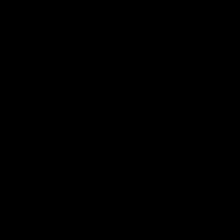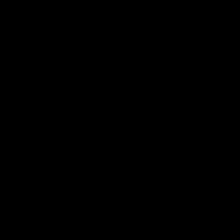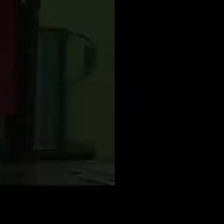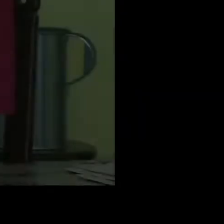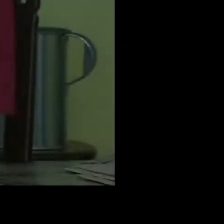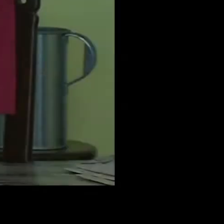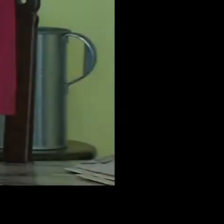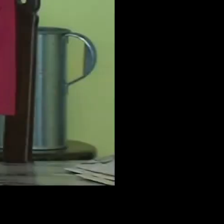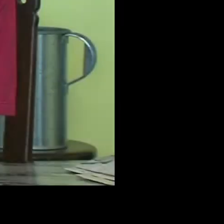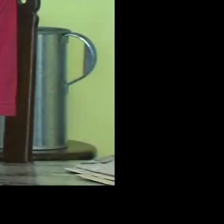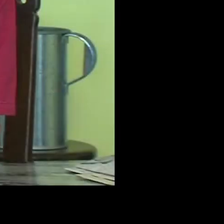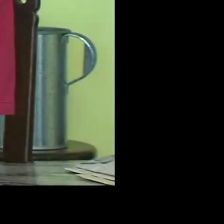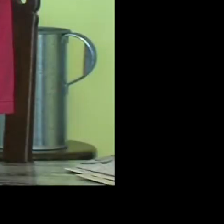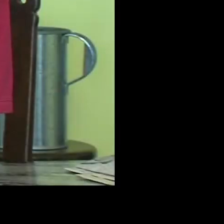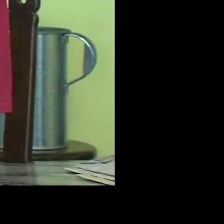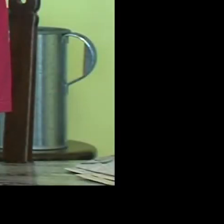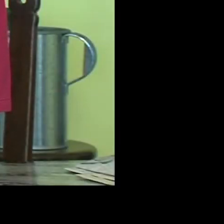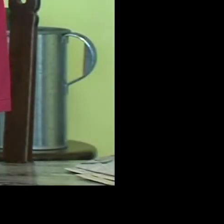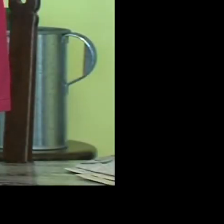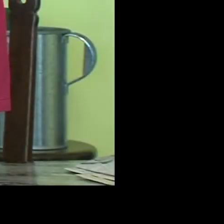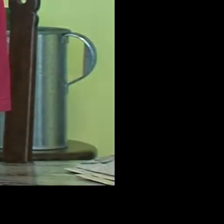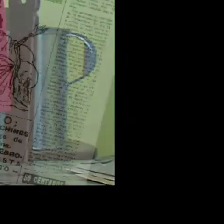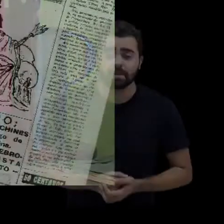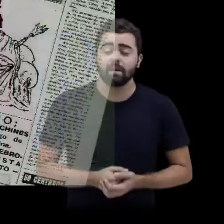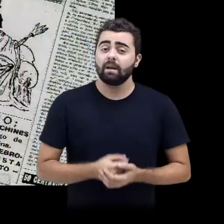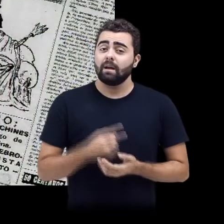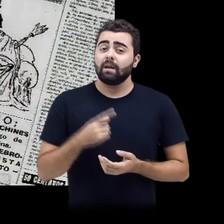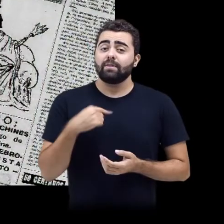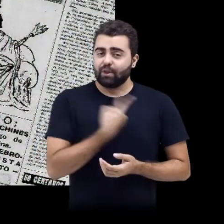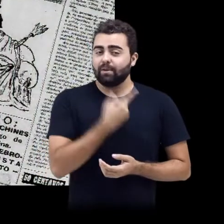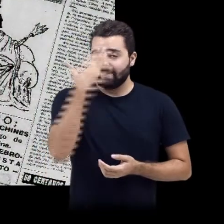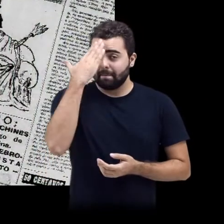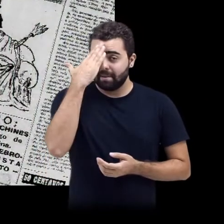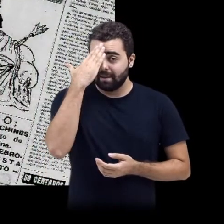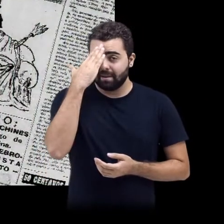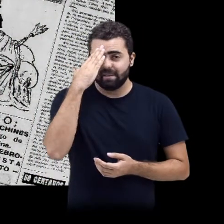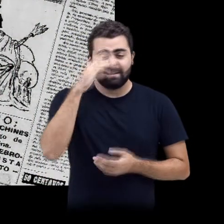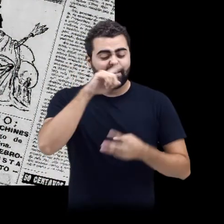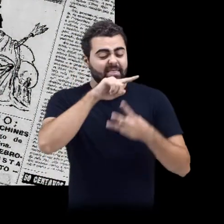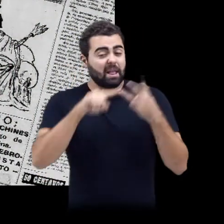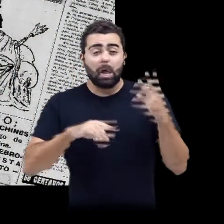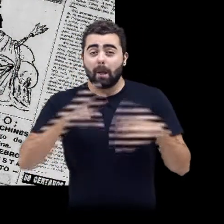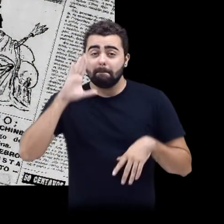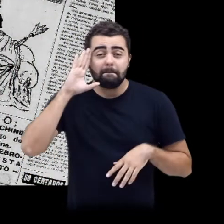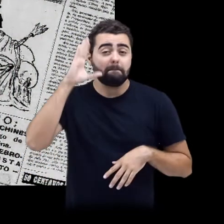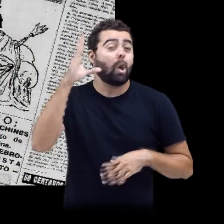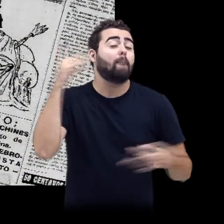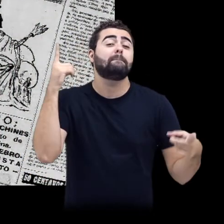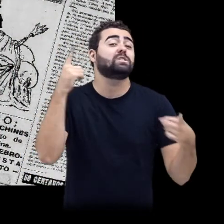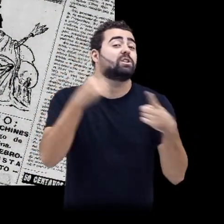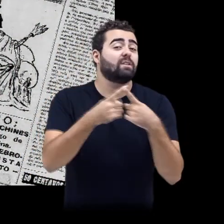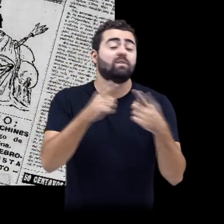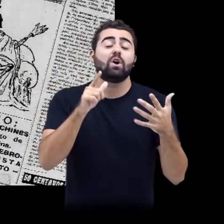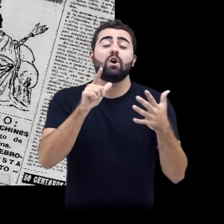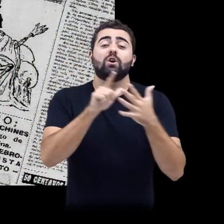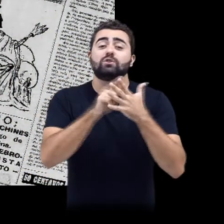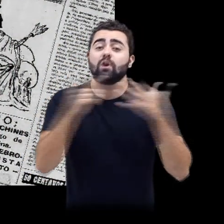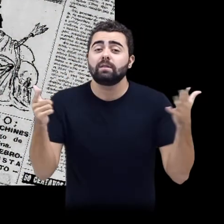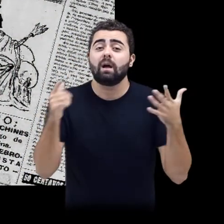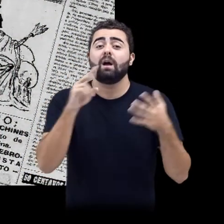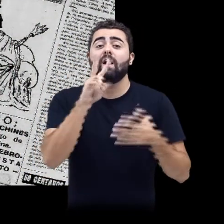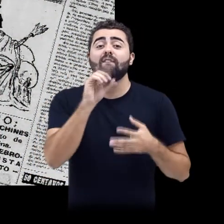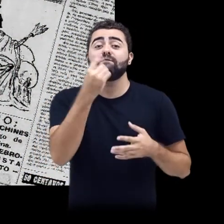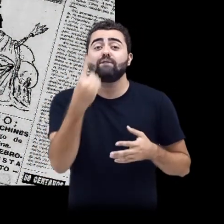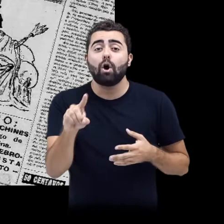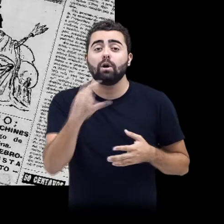Ardigan Ferreira. Porque sabia que era o tripé, que era a propaganda, o jornal, a Folha. A Voz do Operário era feito por Irã